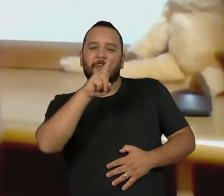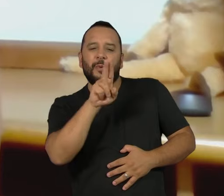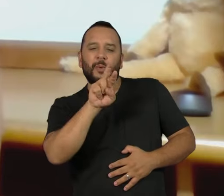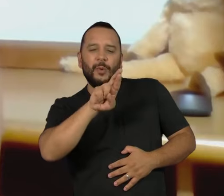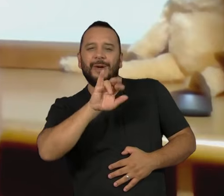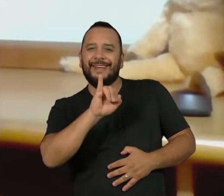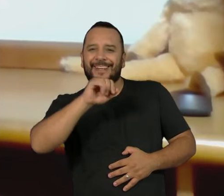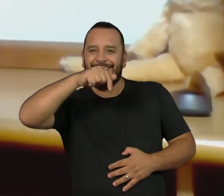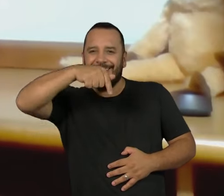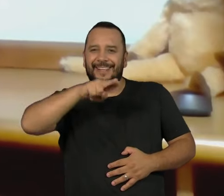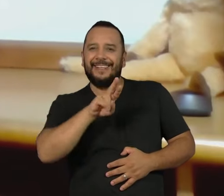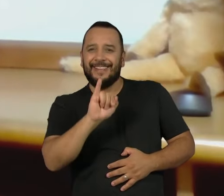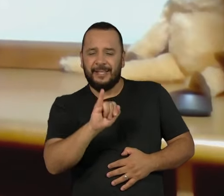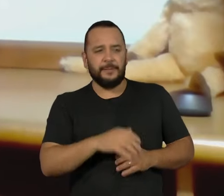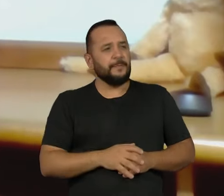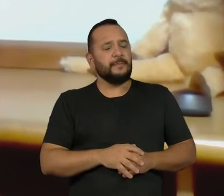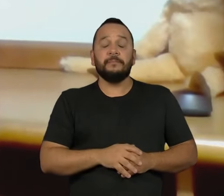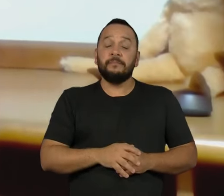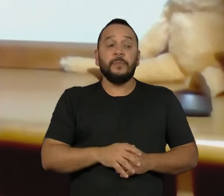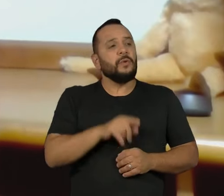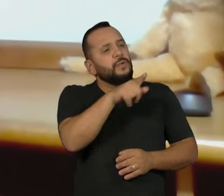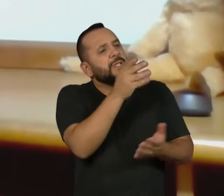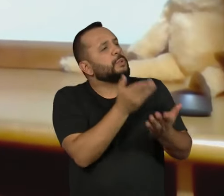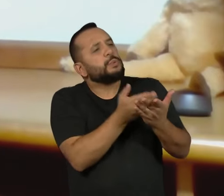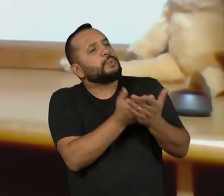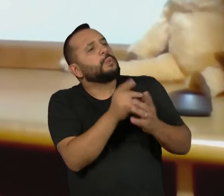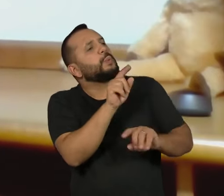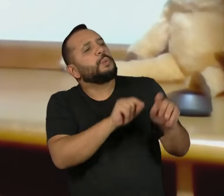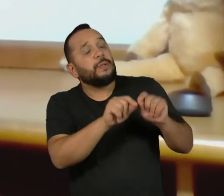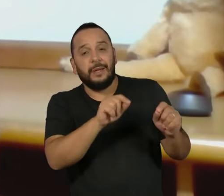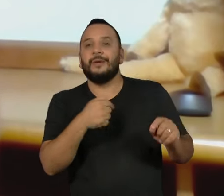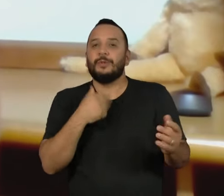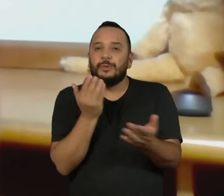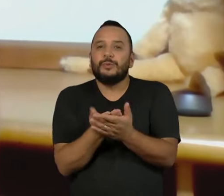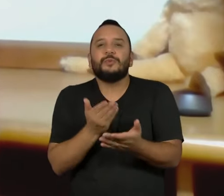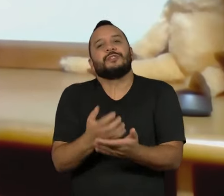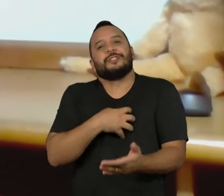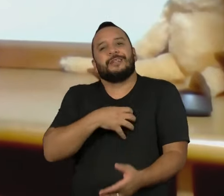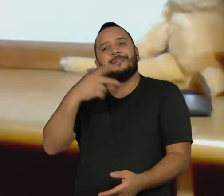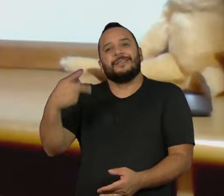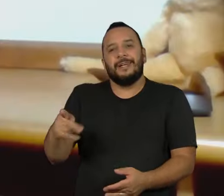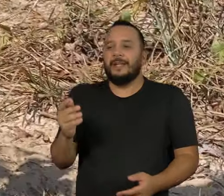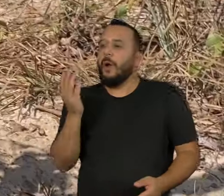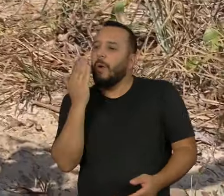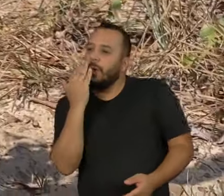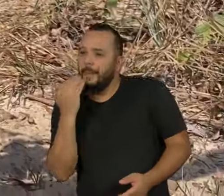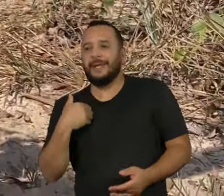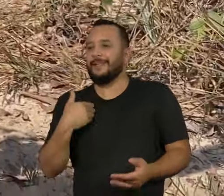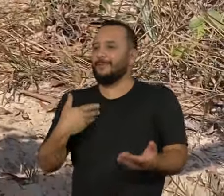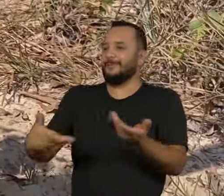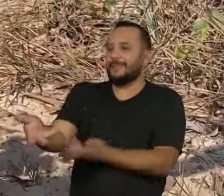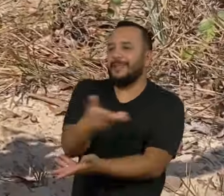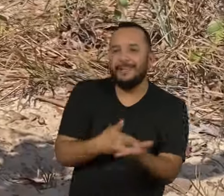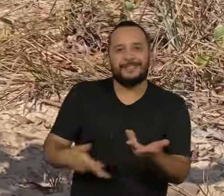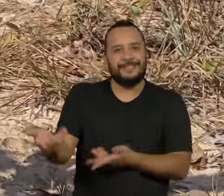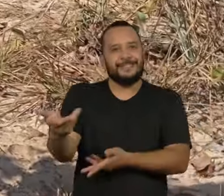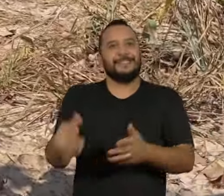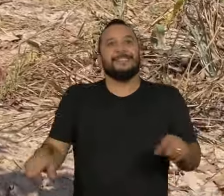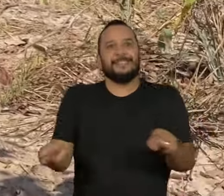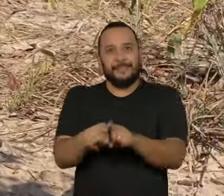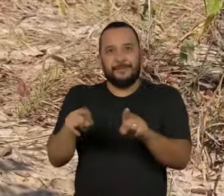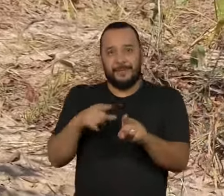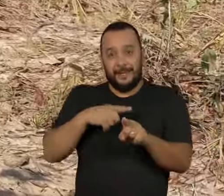Eu estudo o comportamento, eu vejo o que eles estão comendo, com quem eles estão interagindo. Também faço um monitoramento